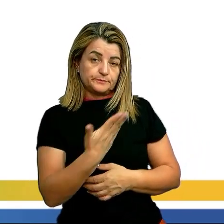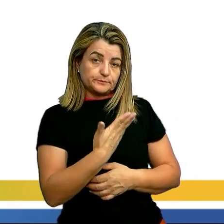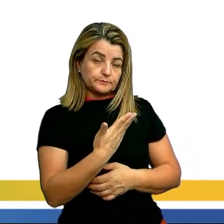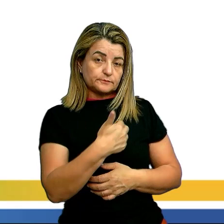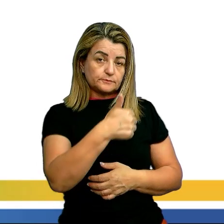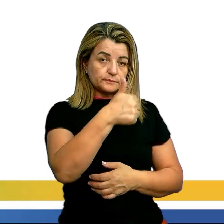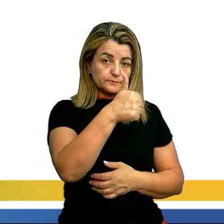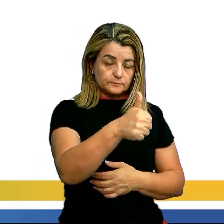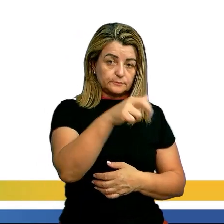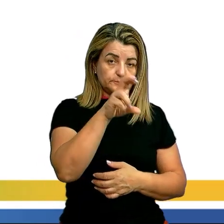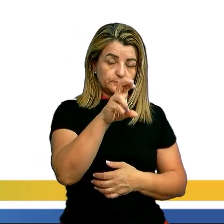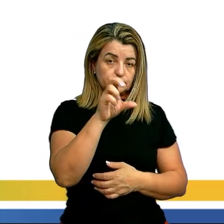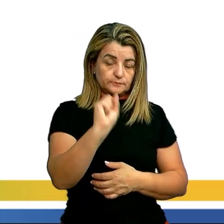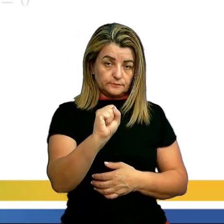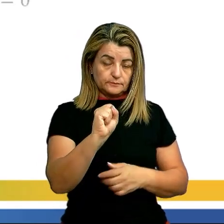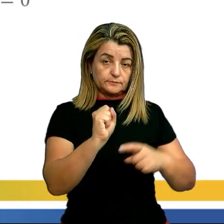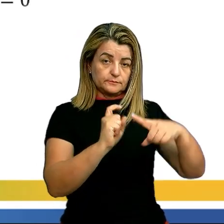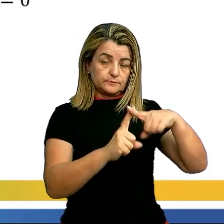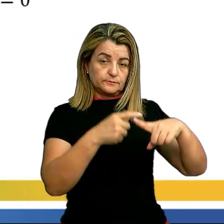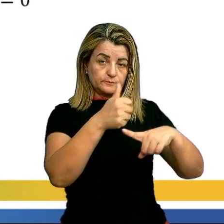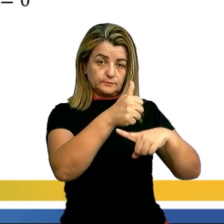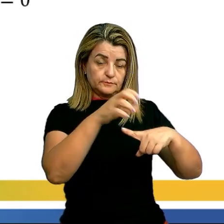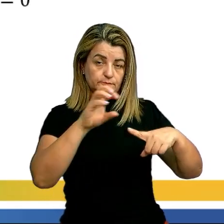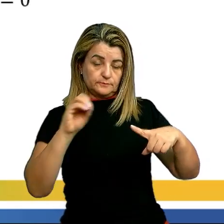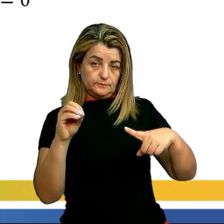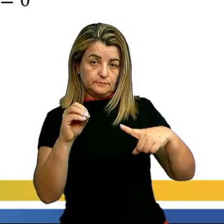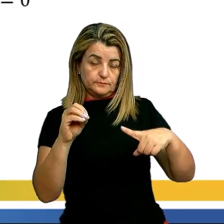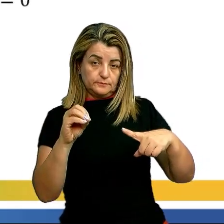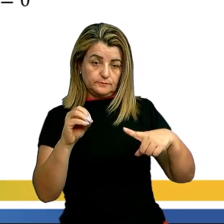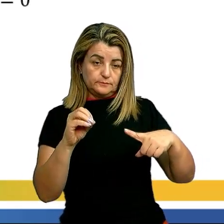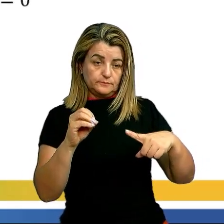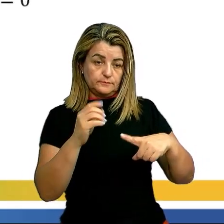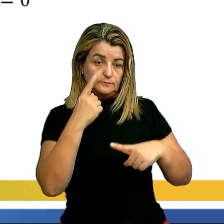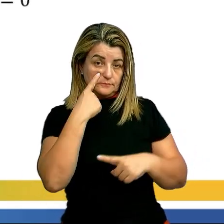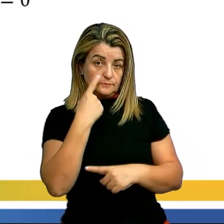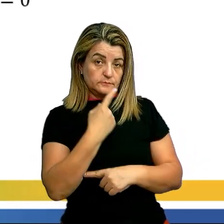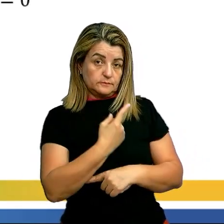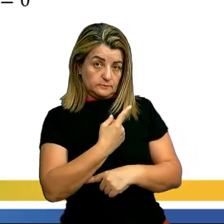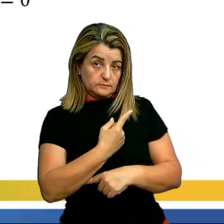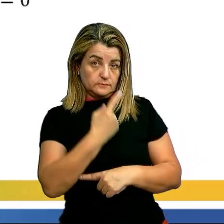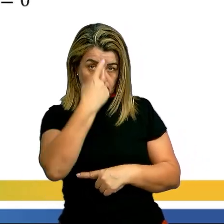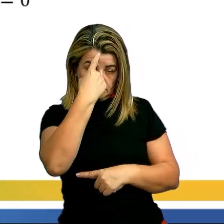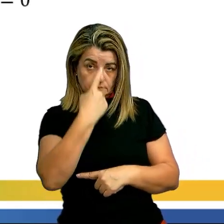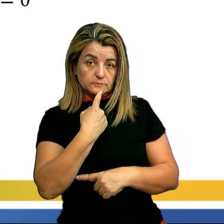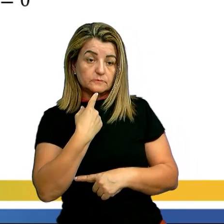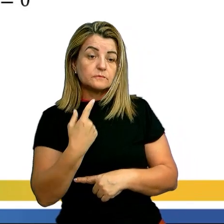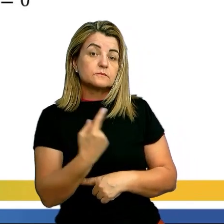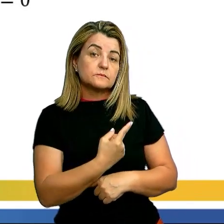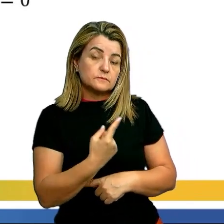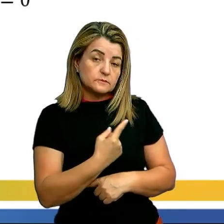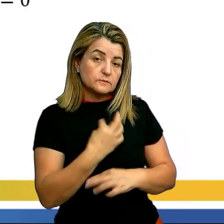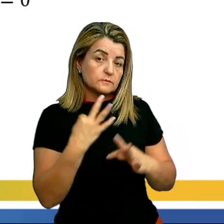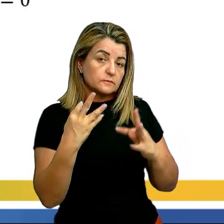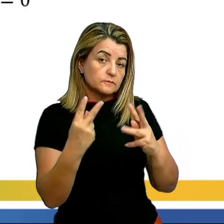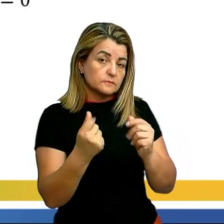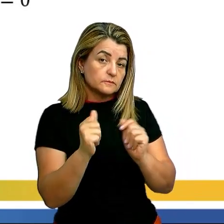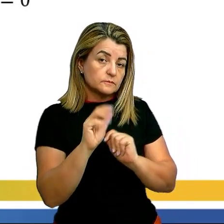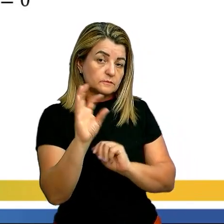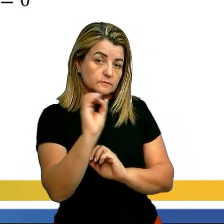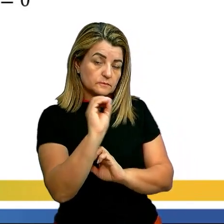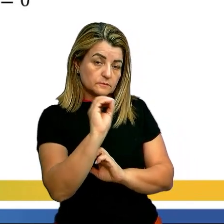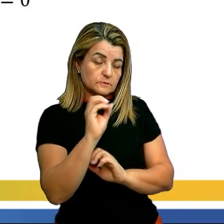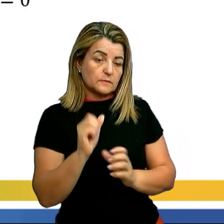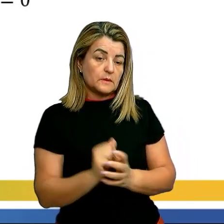150 vezes 100, tá bom? Vai ficar dessa forma aí, tudo isso igualado a 0, como você pode ver no